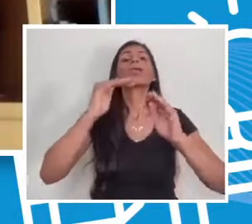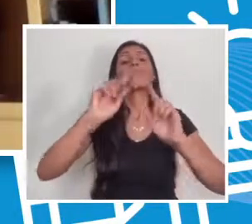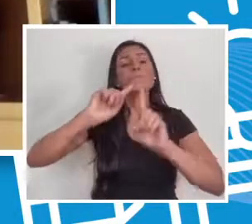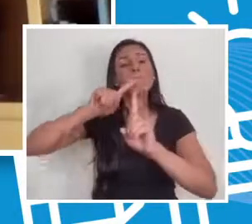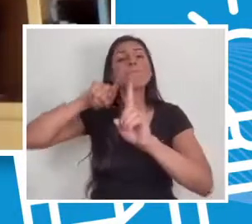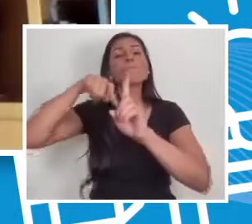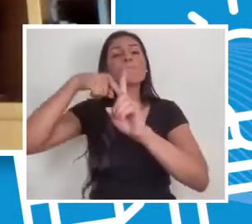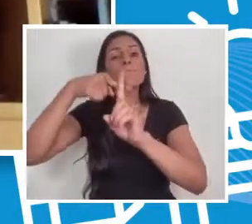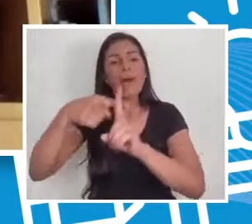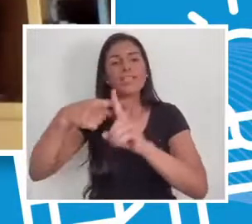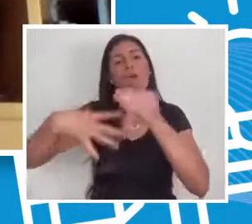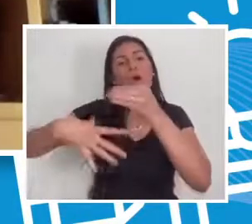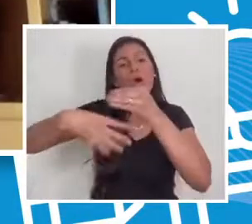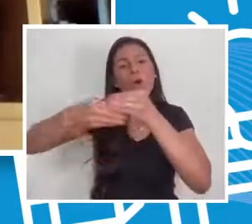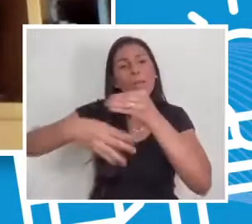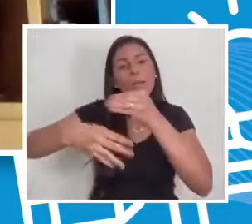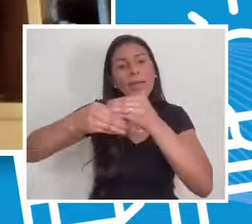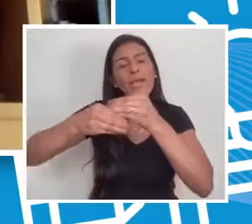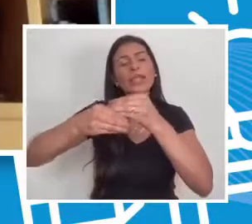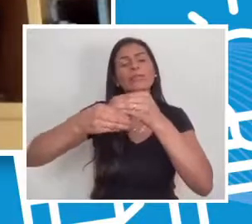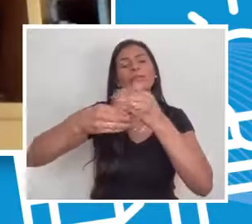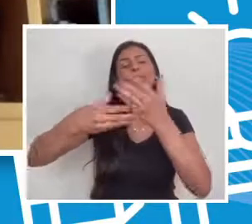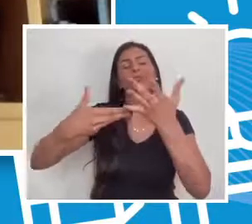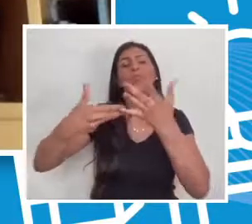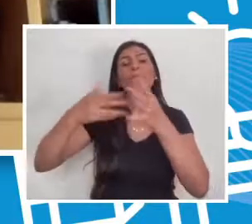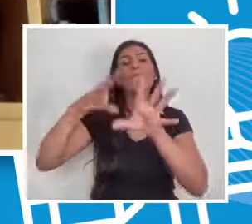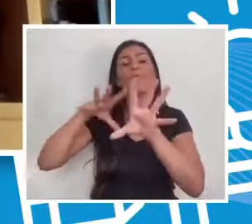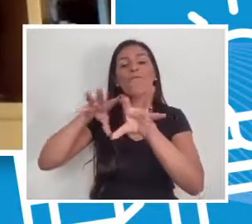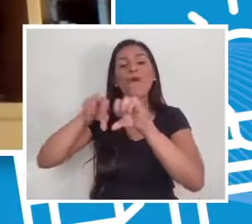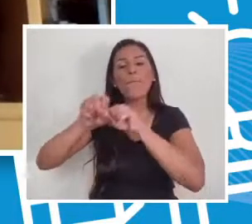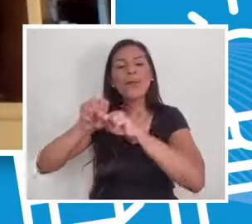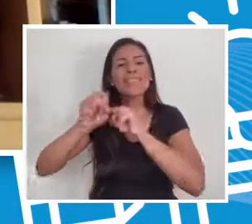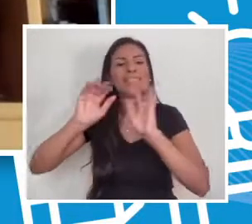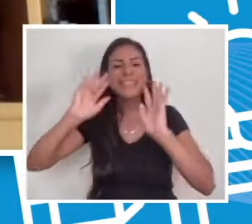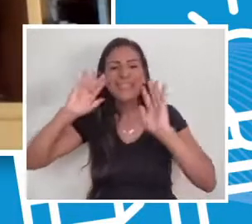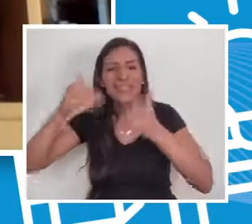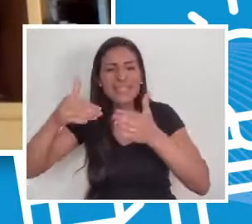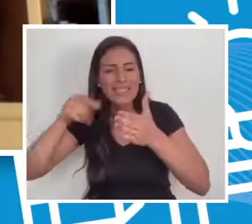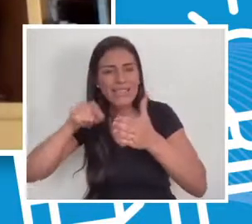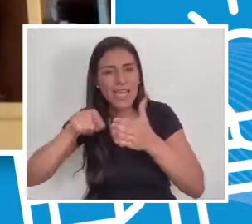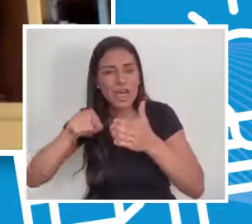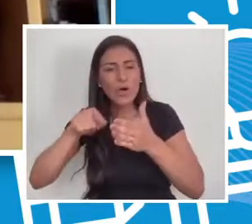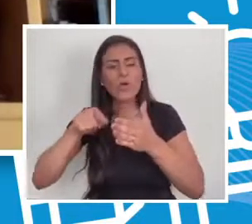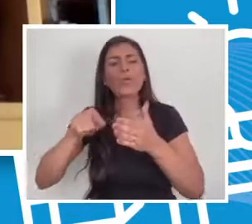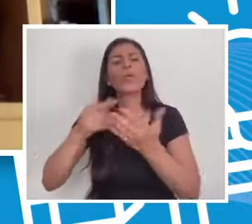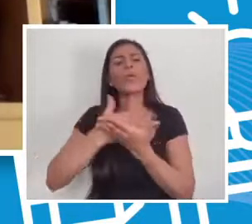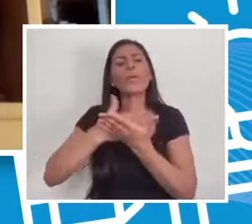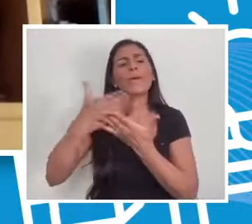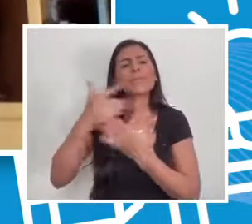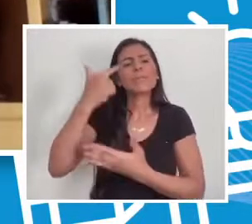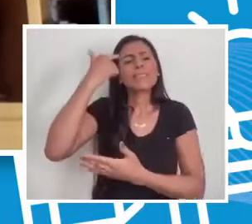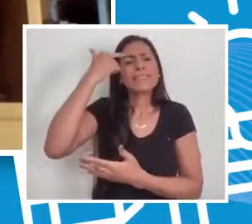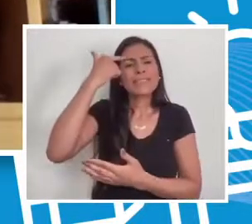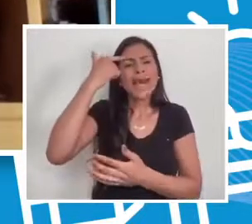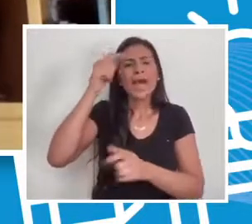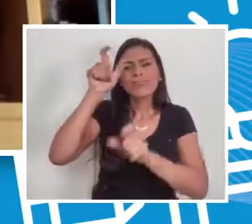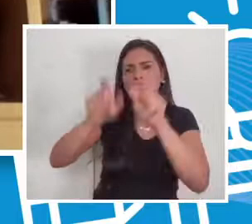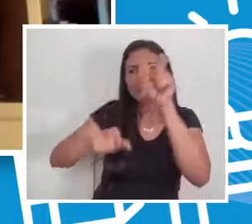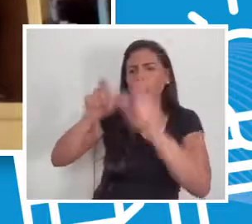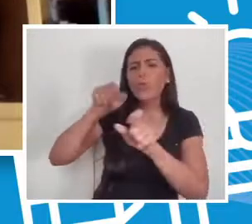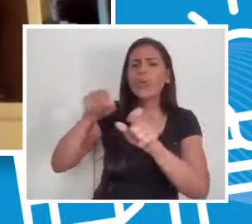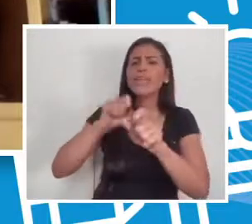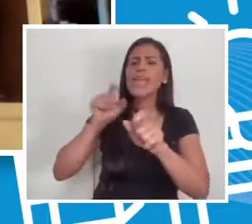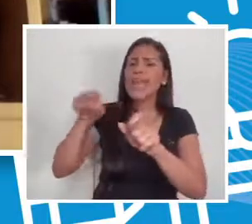eu passo a ter uma centralidade no desenvolvimento das habilidades para o trabalho,